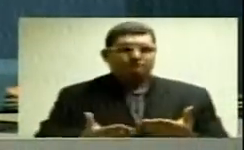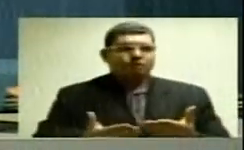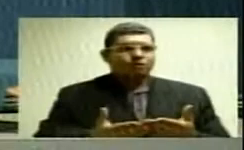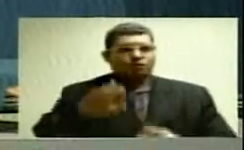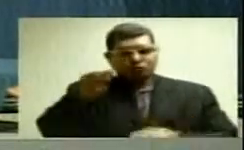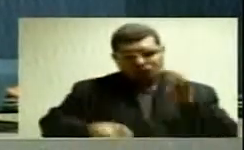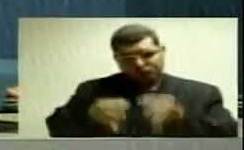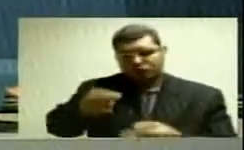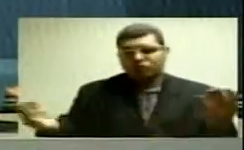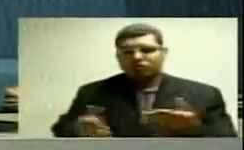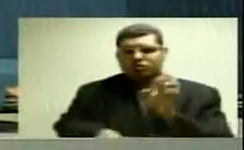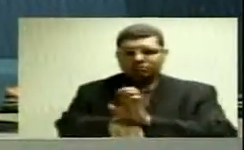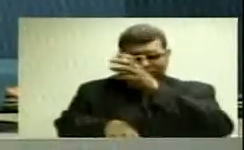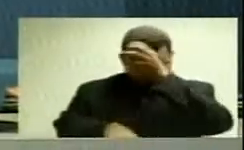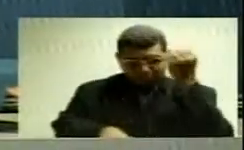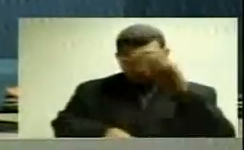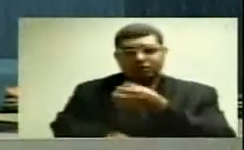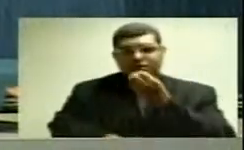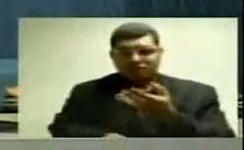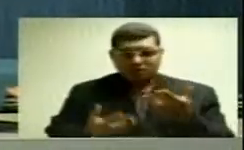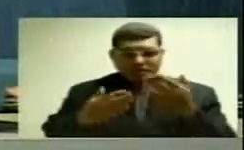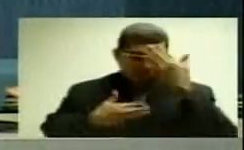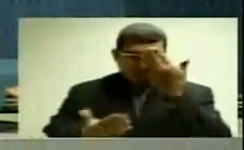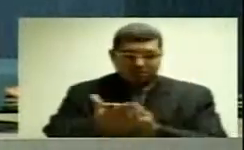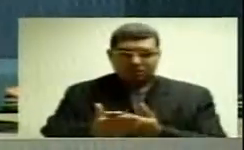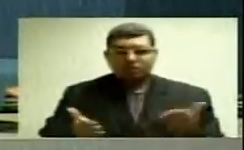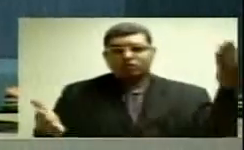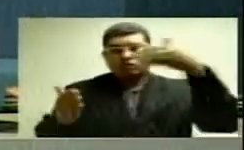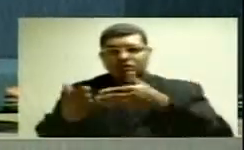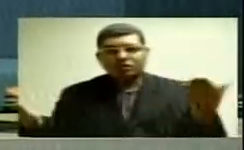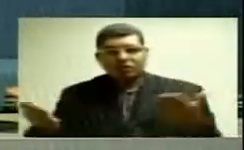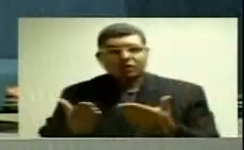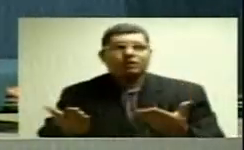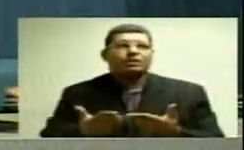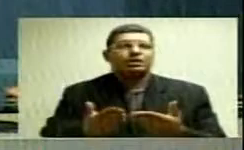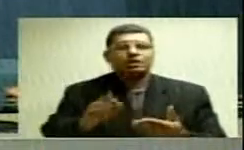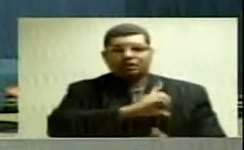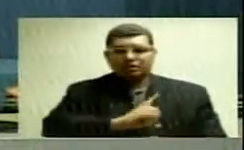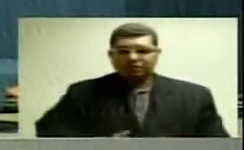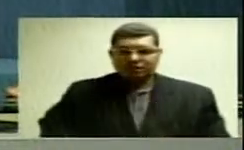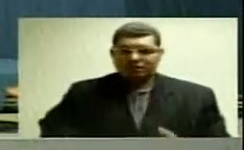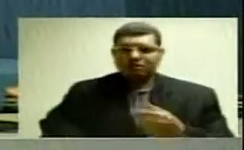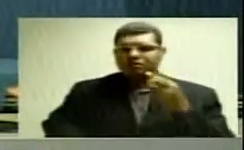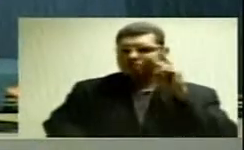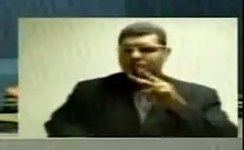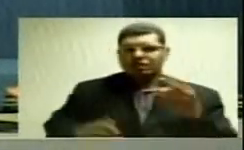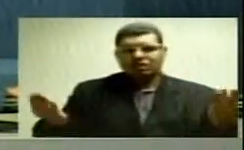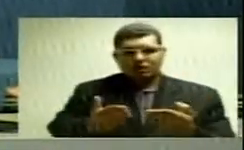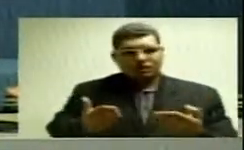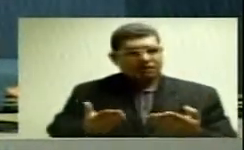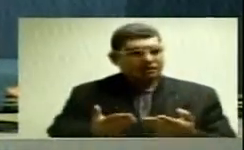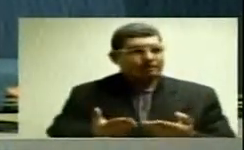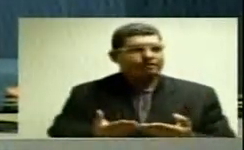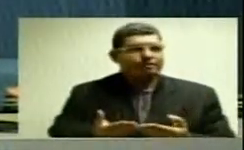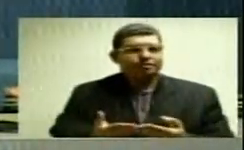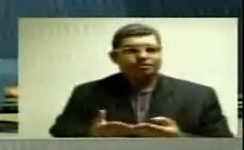da justiça hoje no estado do Amazonas. Portanto, eu quero crer que no final, deputado Luiz Castro,